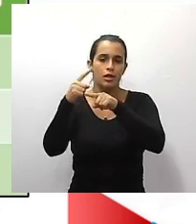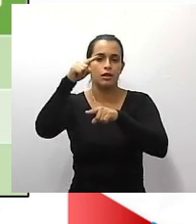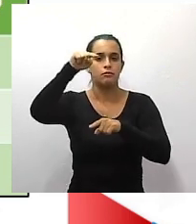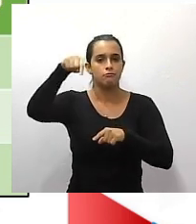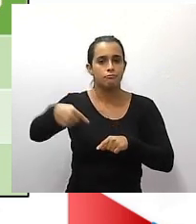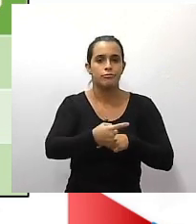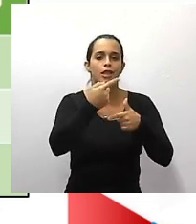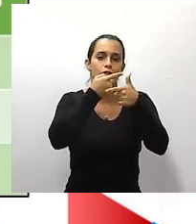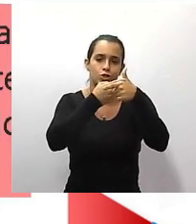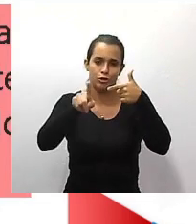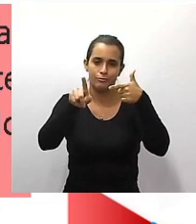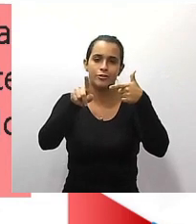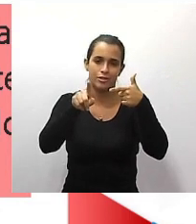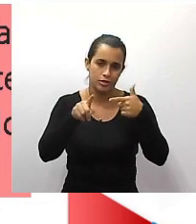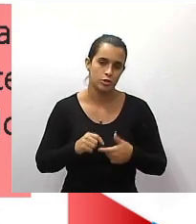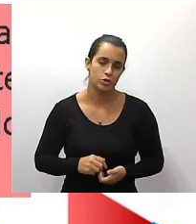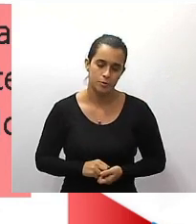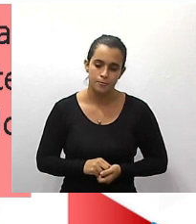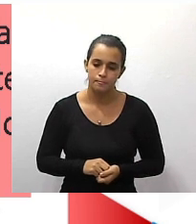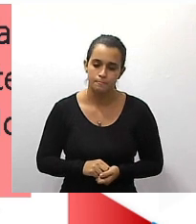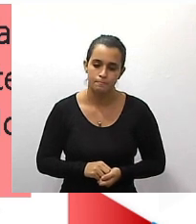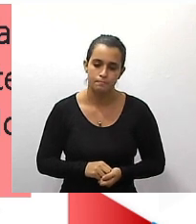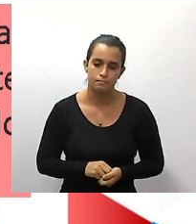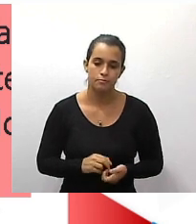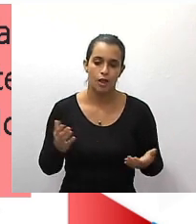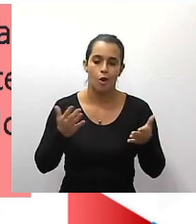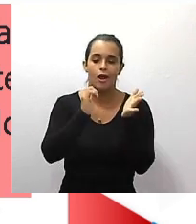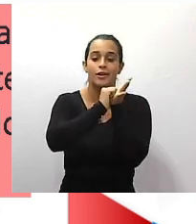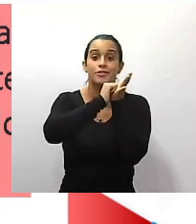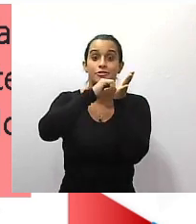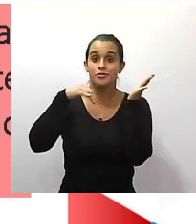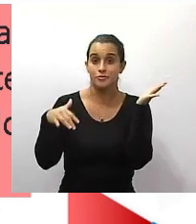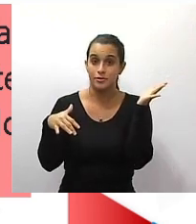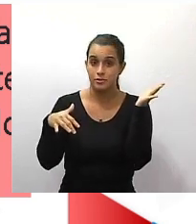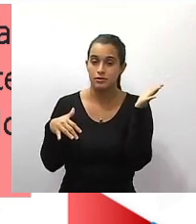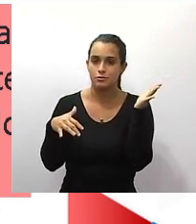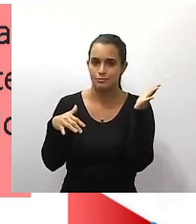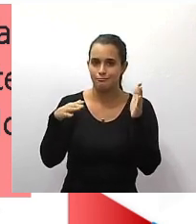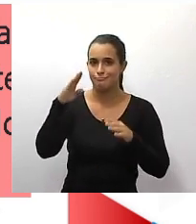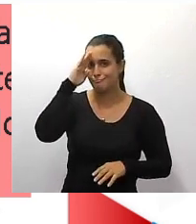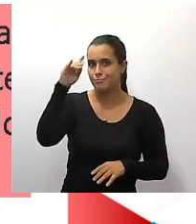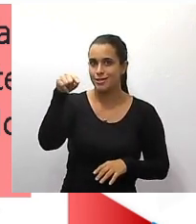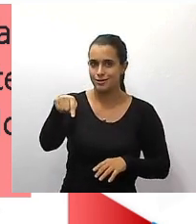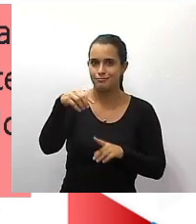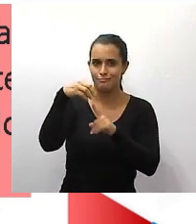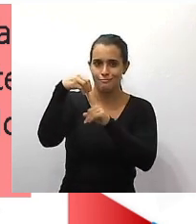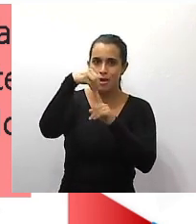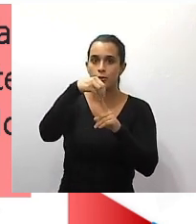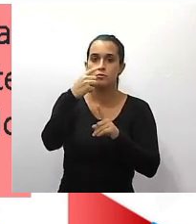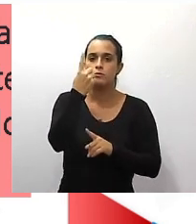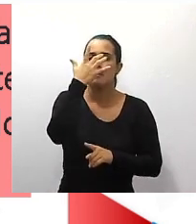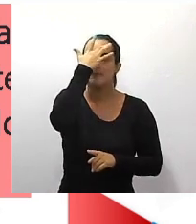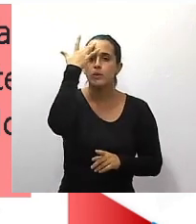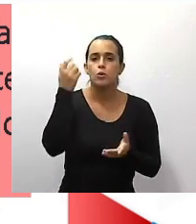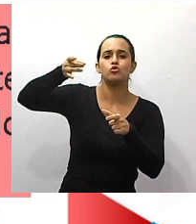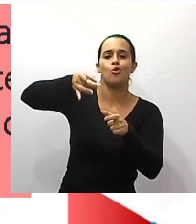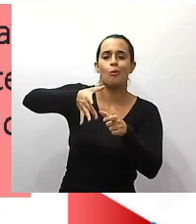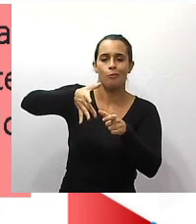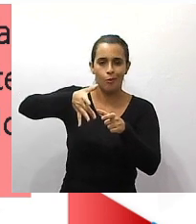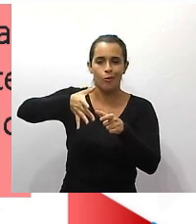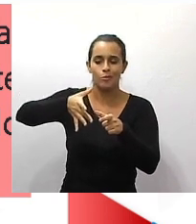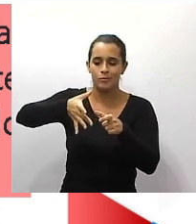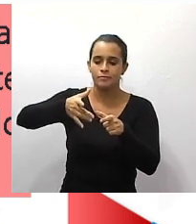prisma qualquer ou um cilindro pode ser calculado de maneira análoga à do bloco retangular, multiplicando a área da